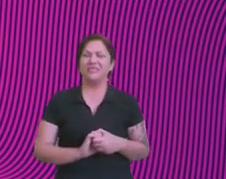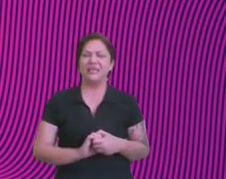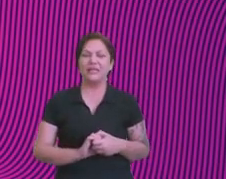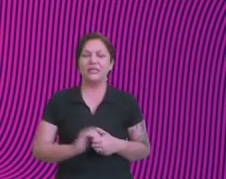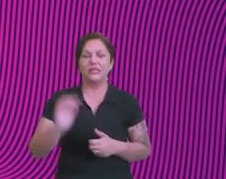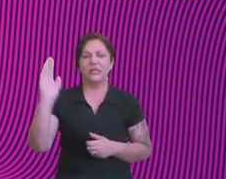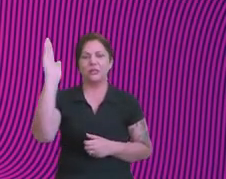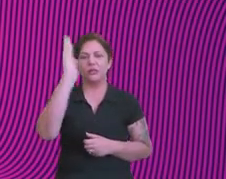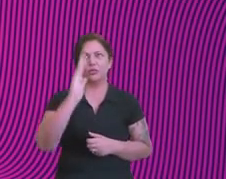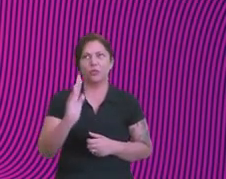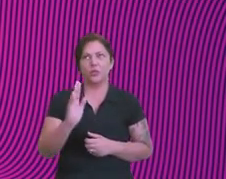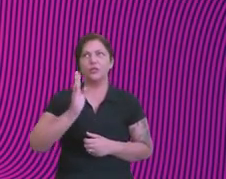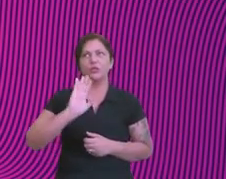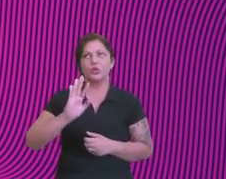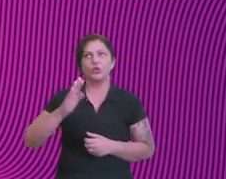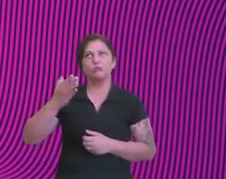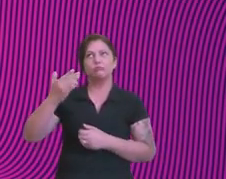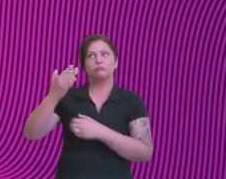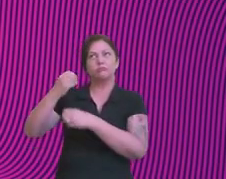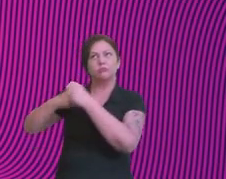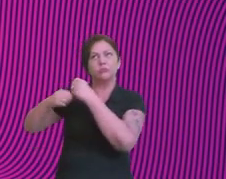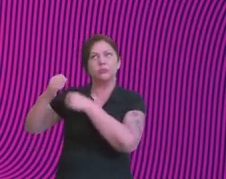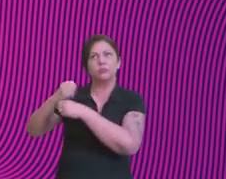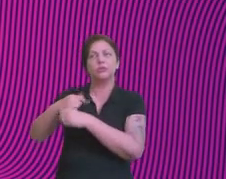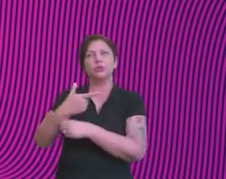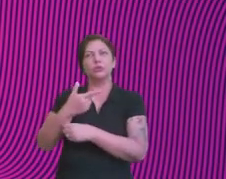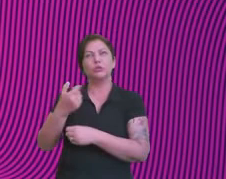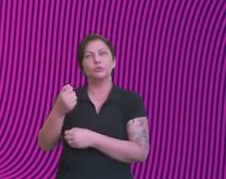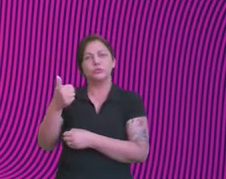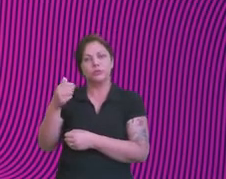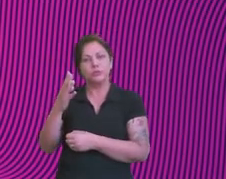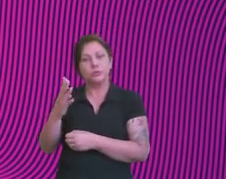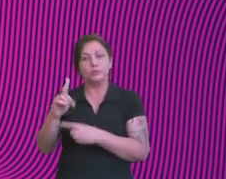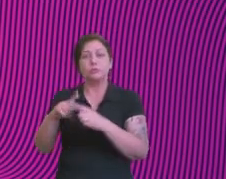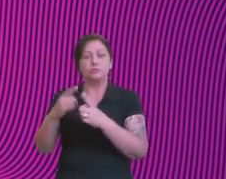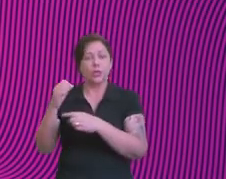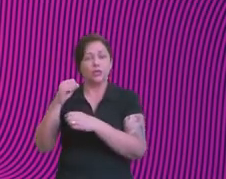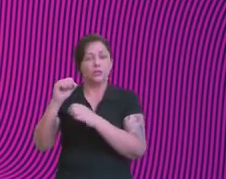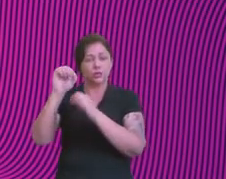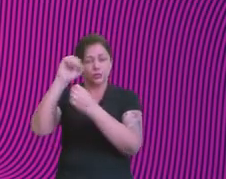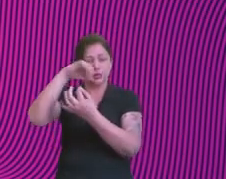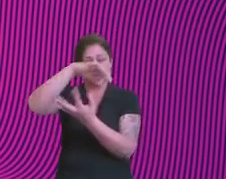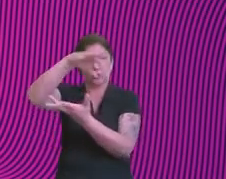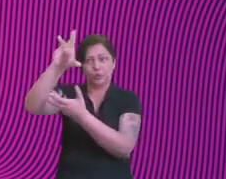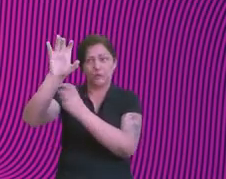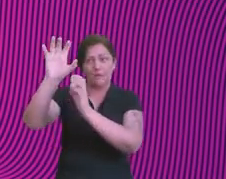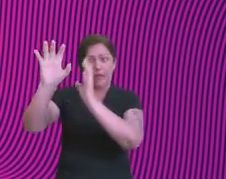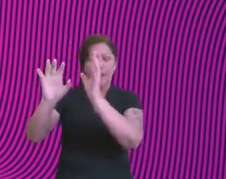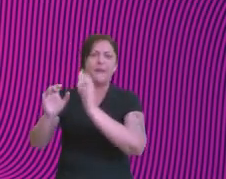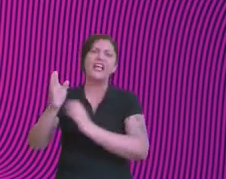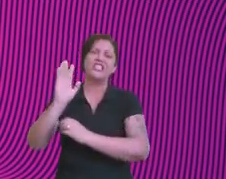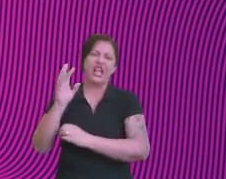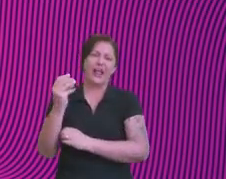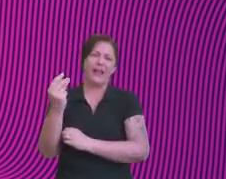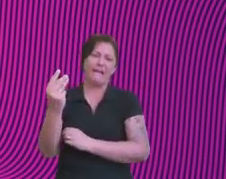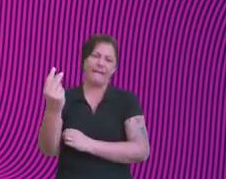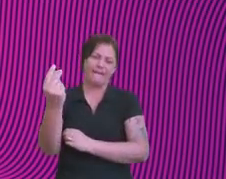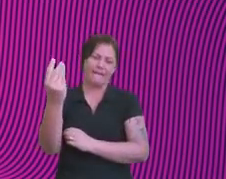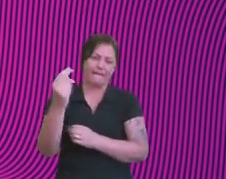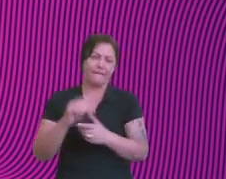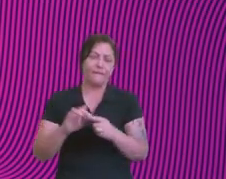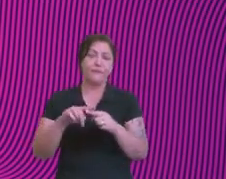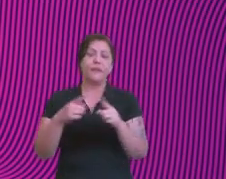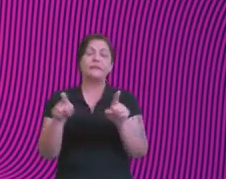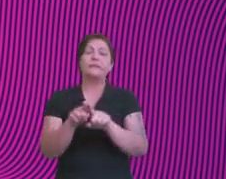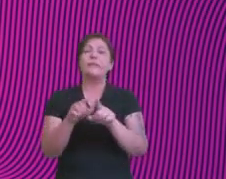desde 2014, mundialmente há já bastante tempo. Eu não posso deixar de comentar que existe também a